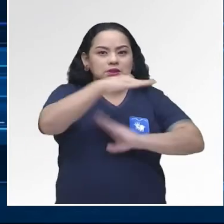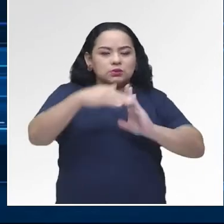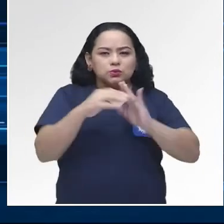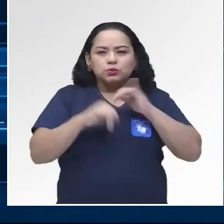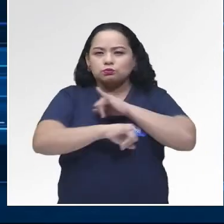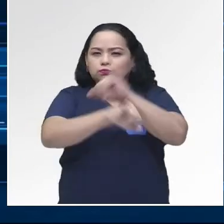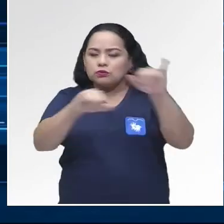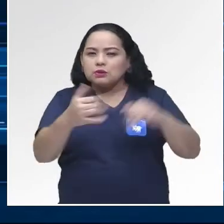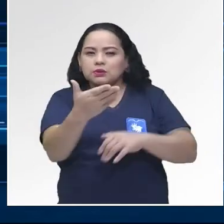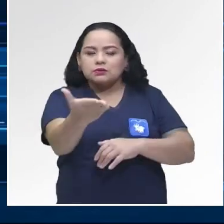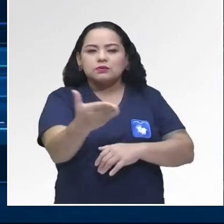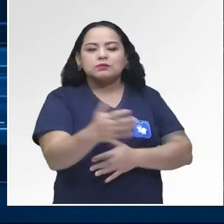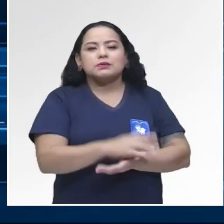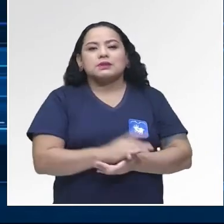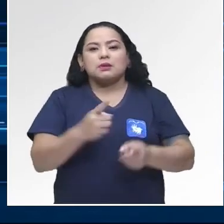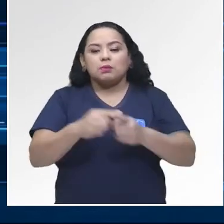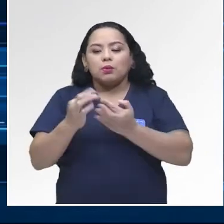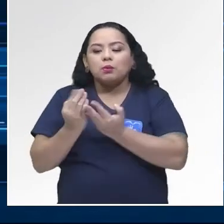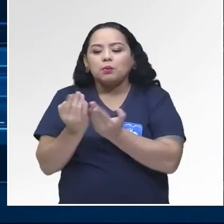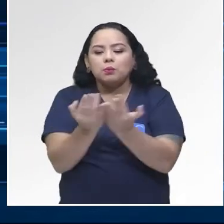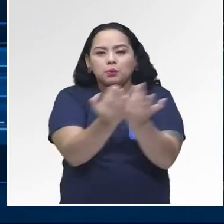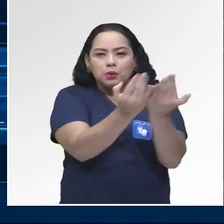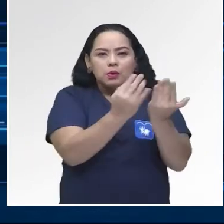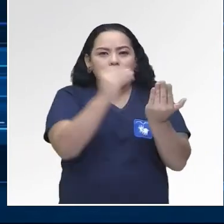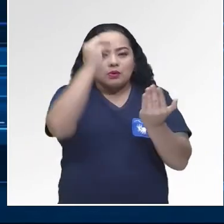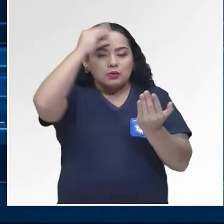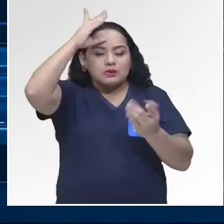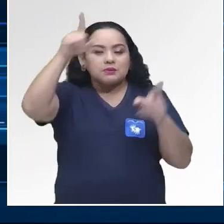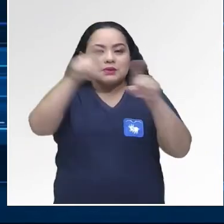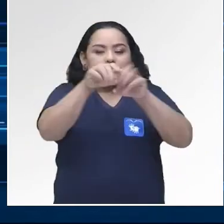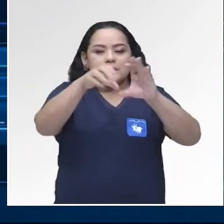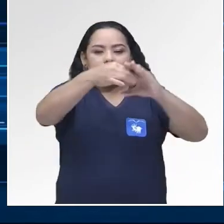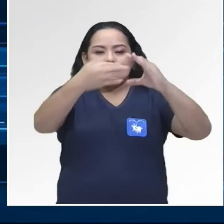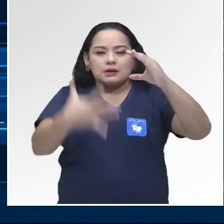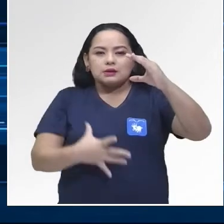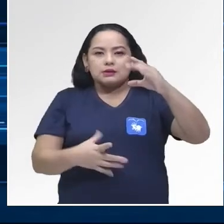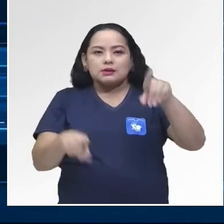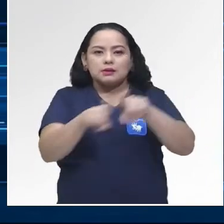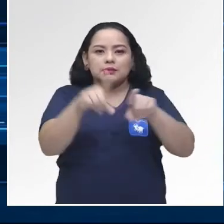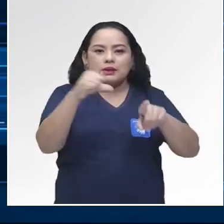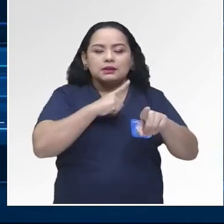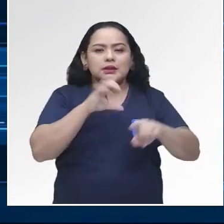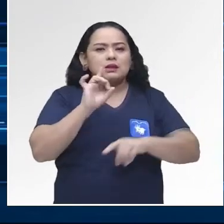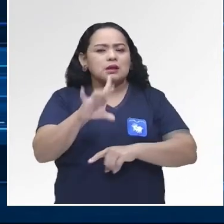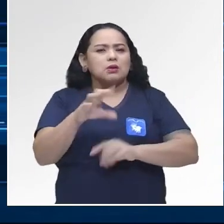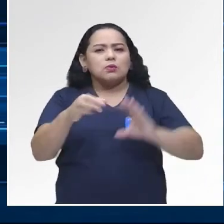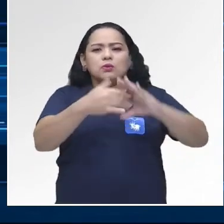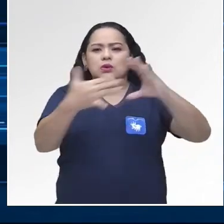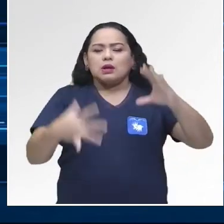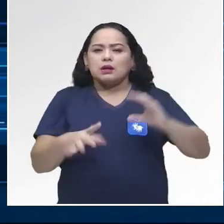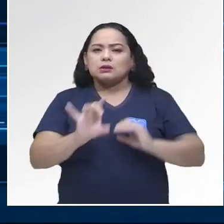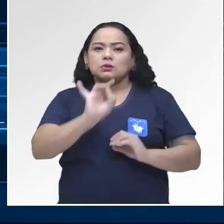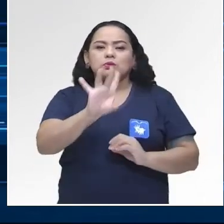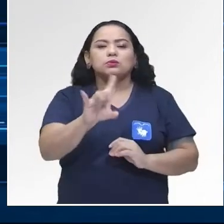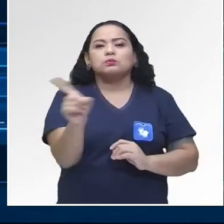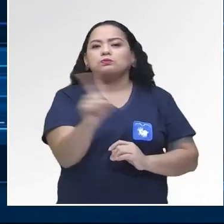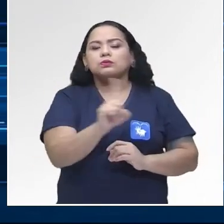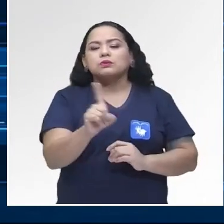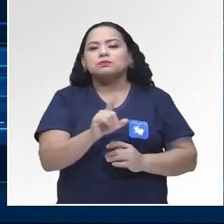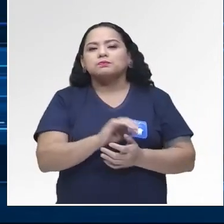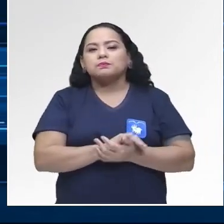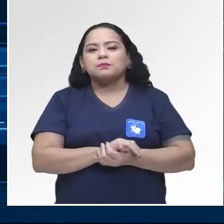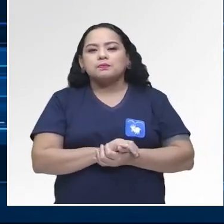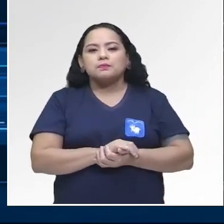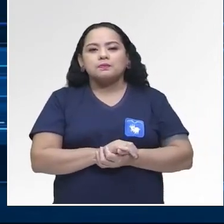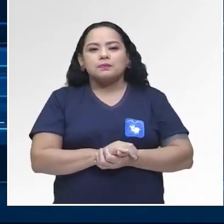alunos, é que o senso comum, ele também tem um caráter que não é só um caráter individual,